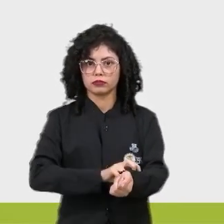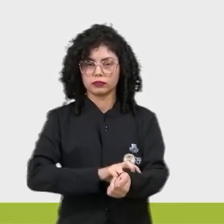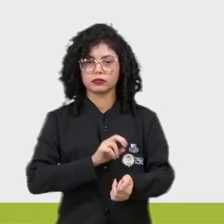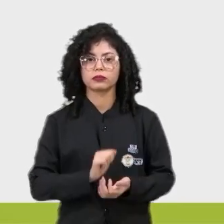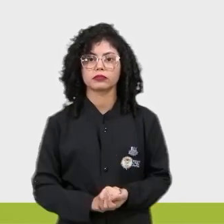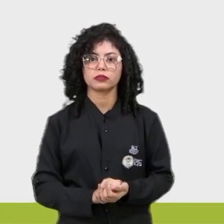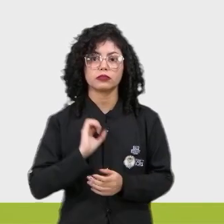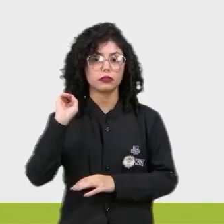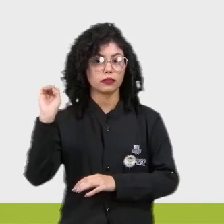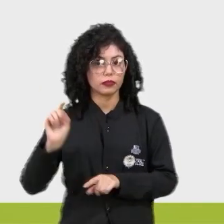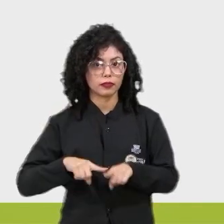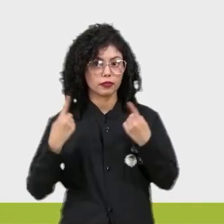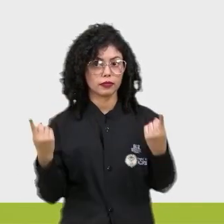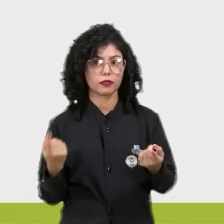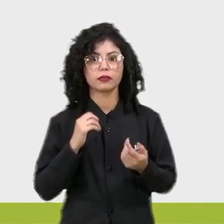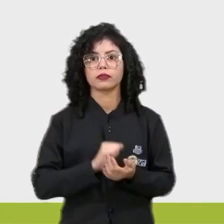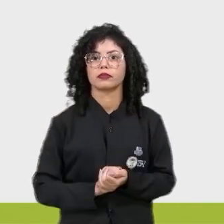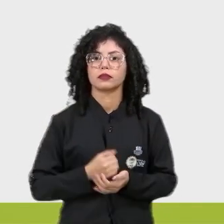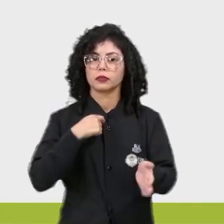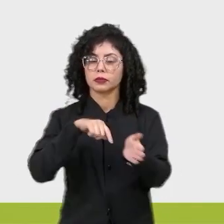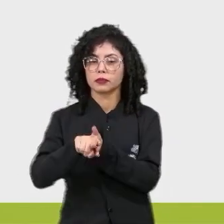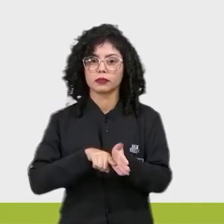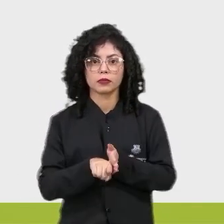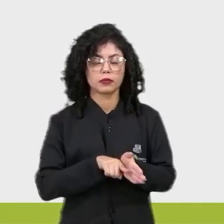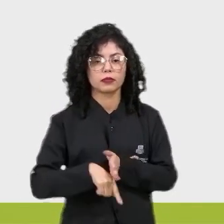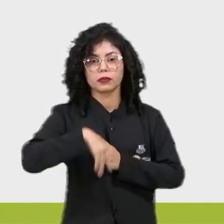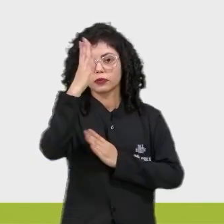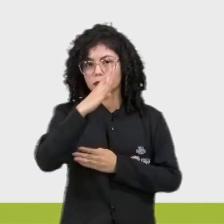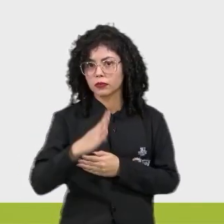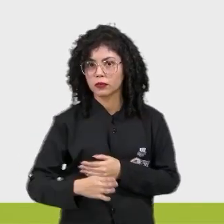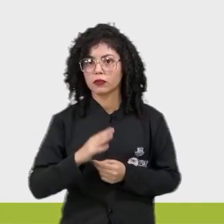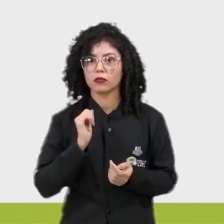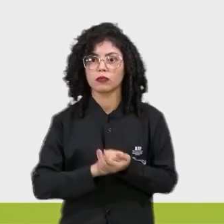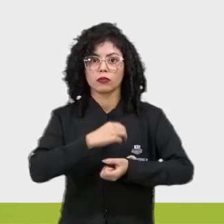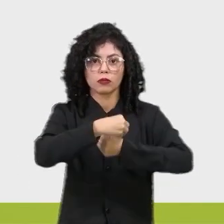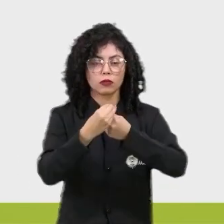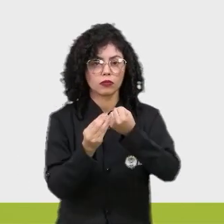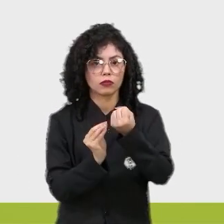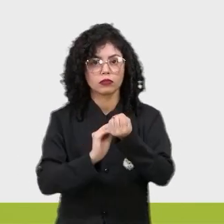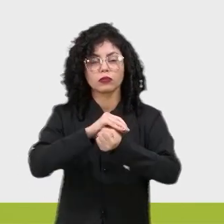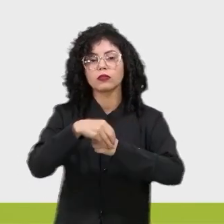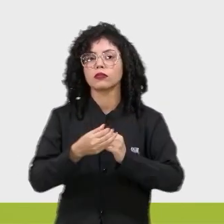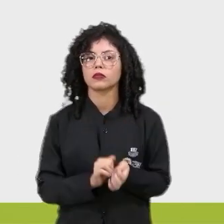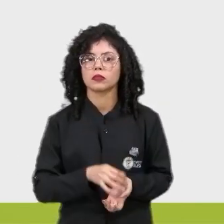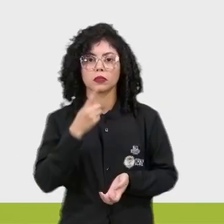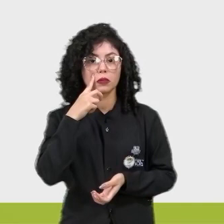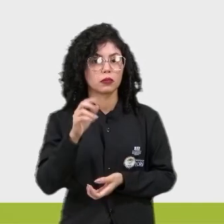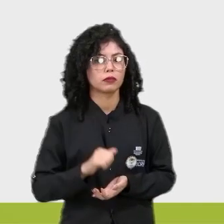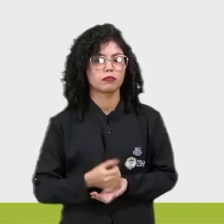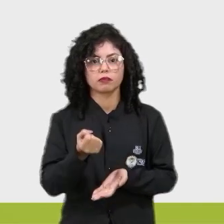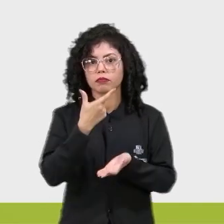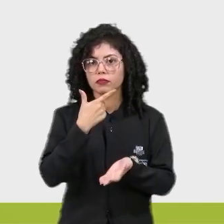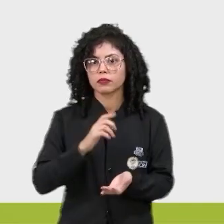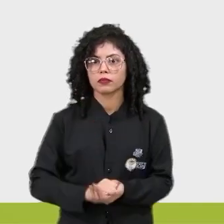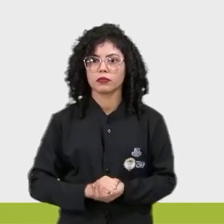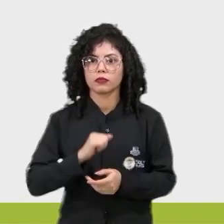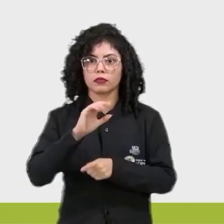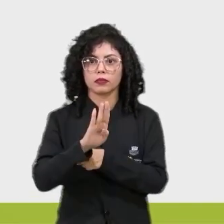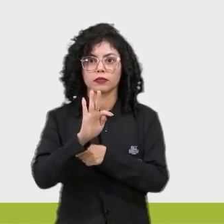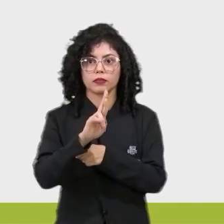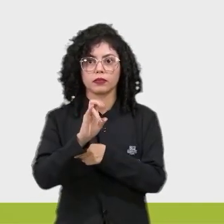serpente. No entanto, pesquisadores do Brasil e da Bélgica desenvolveram uma molécula de interesse farmacêutico, a